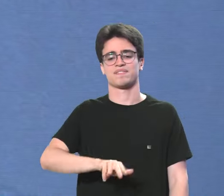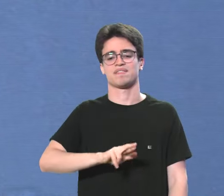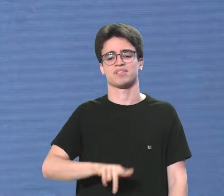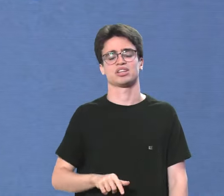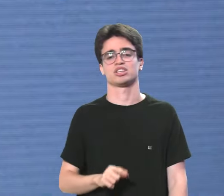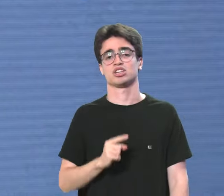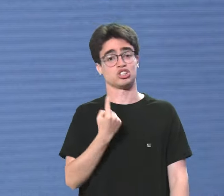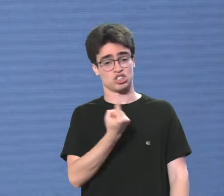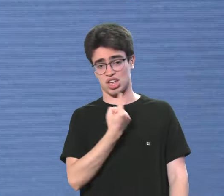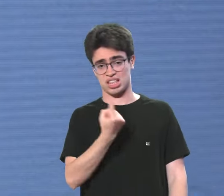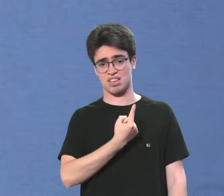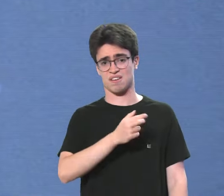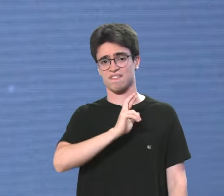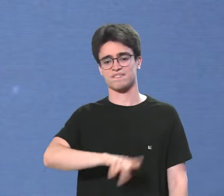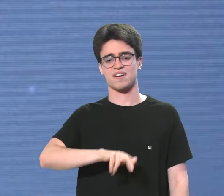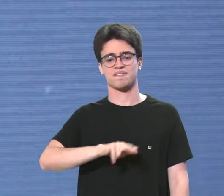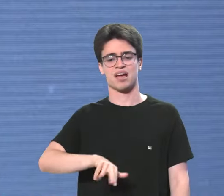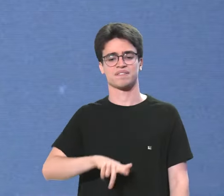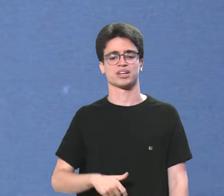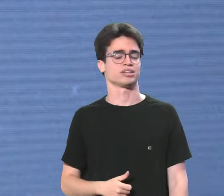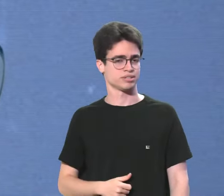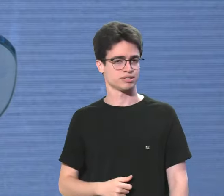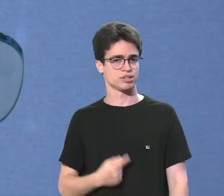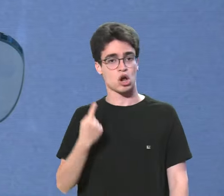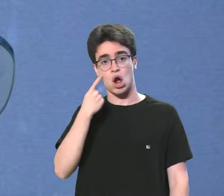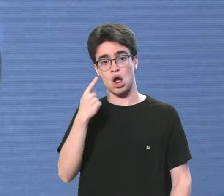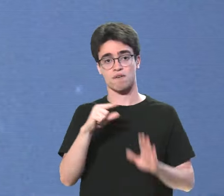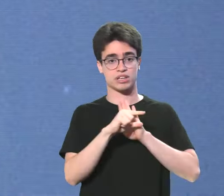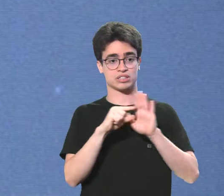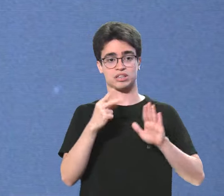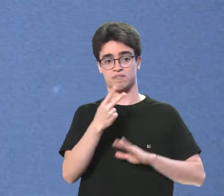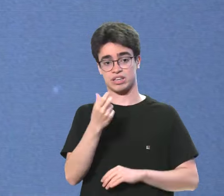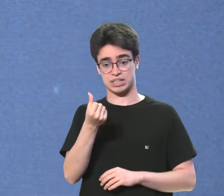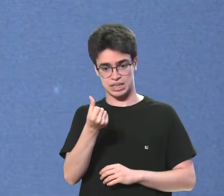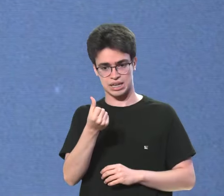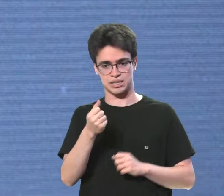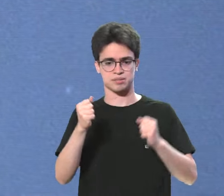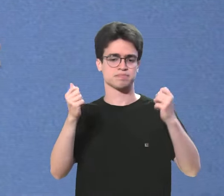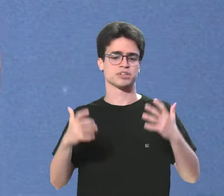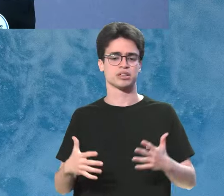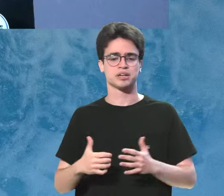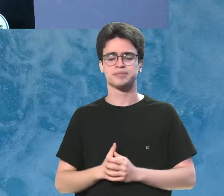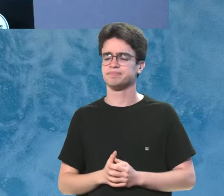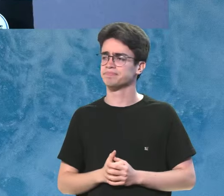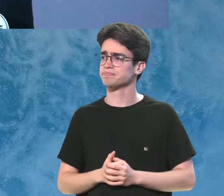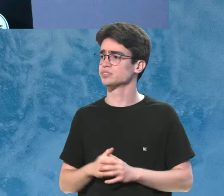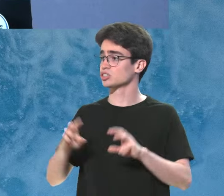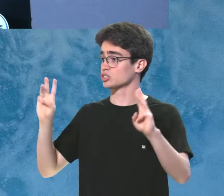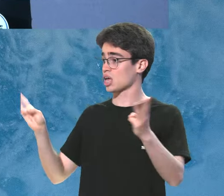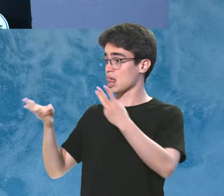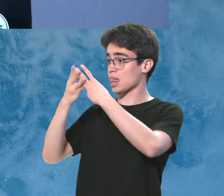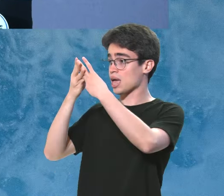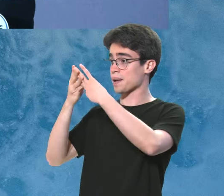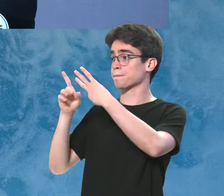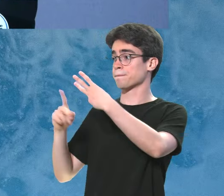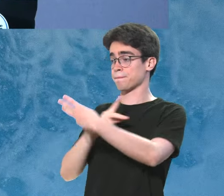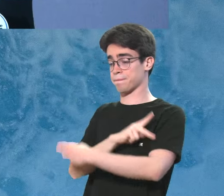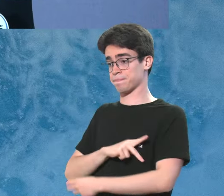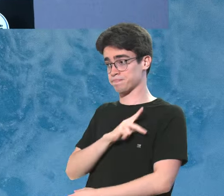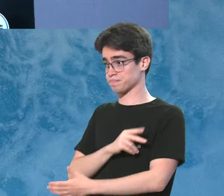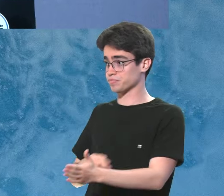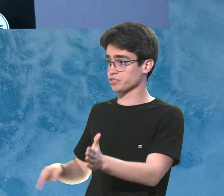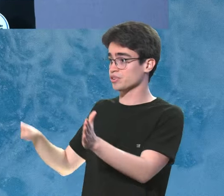faça sozinho olha o Versículo 26 quando Saulo chegou a Jerusalém depois de